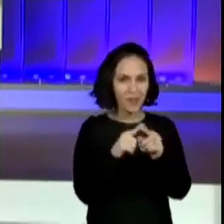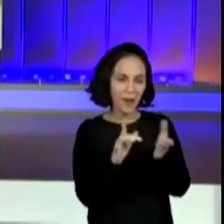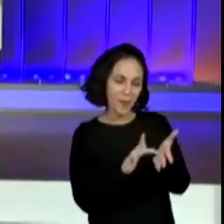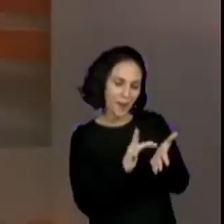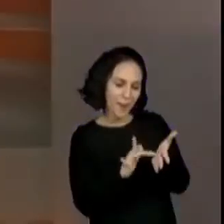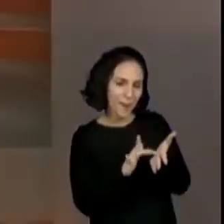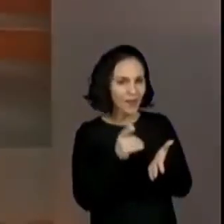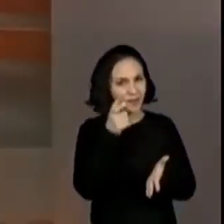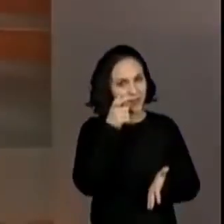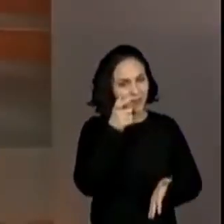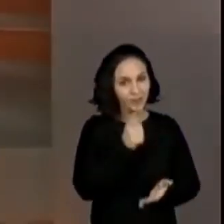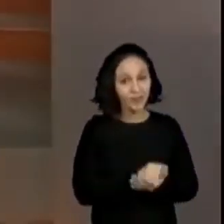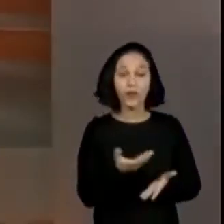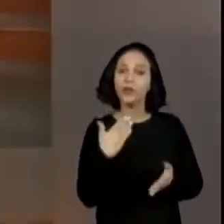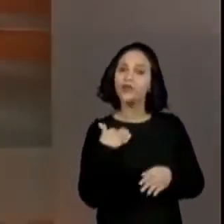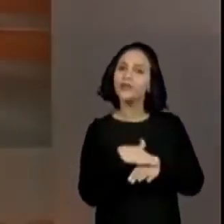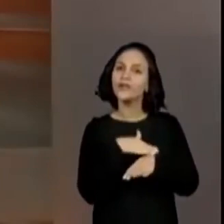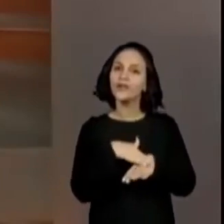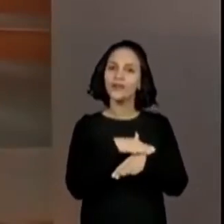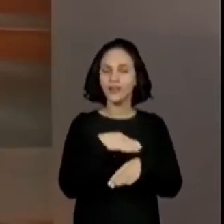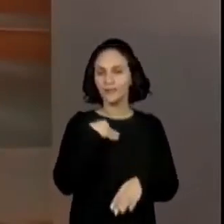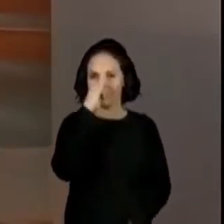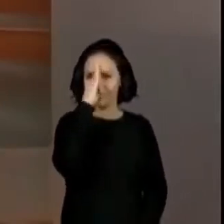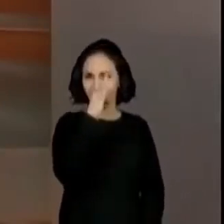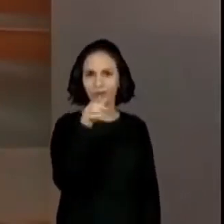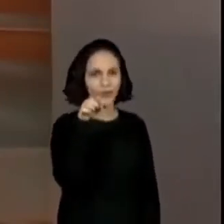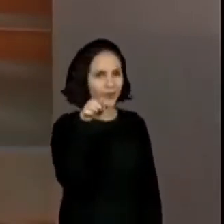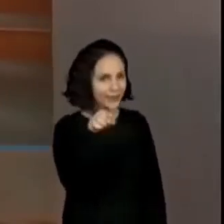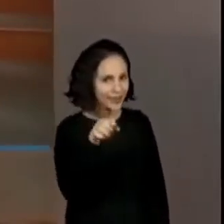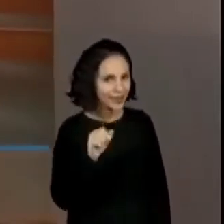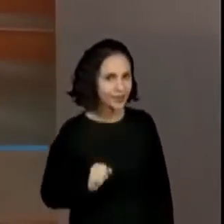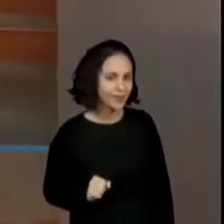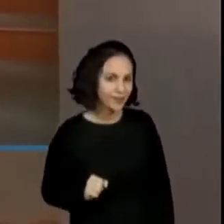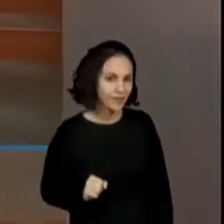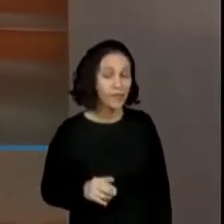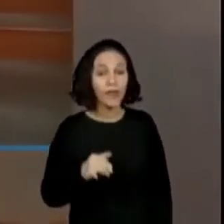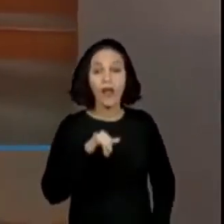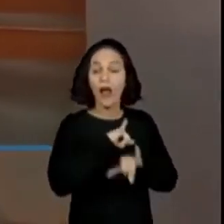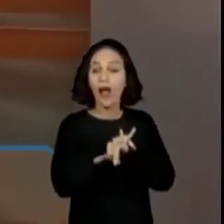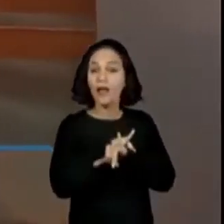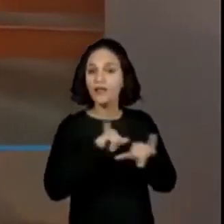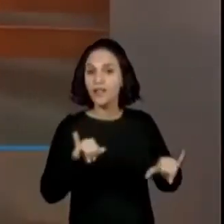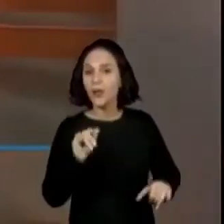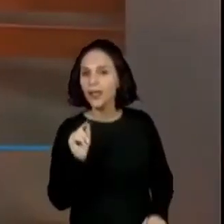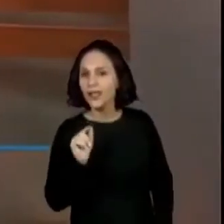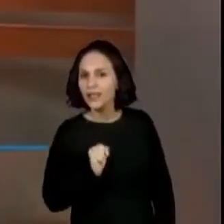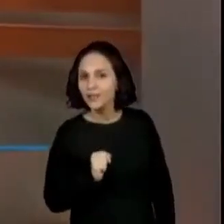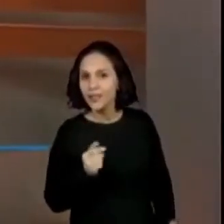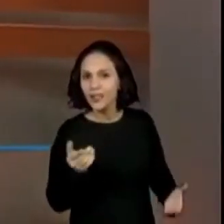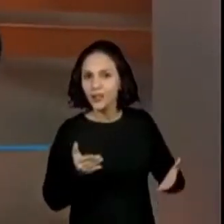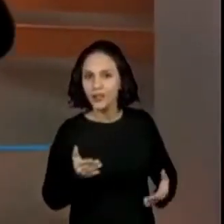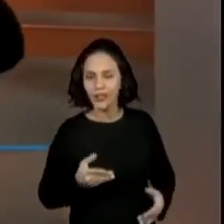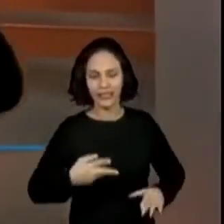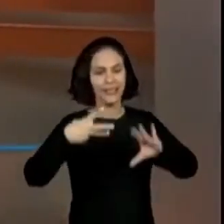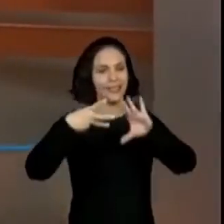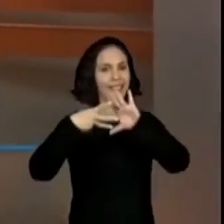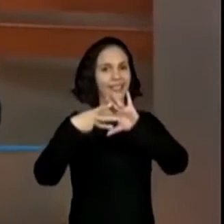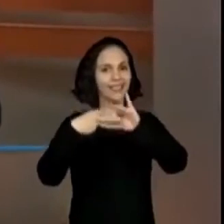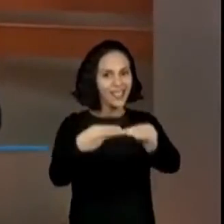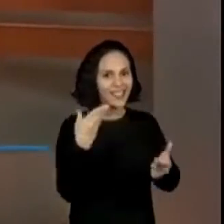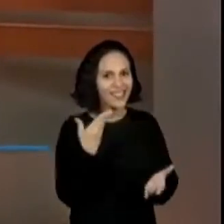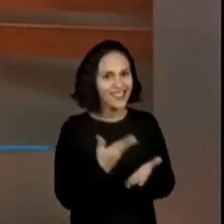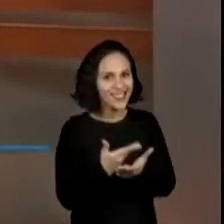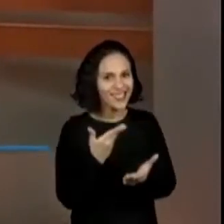E eu já vou aqui ó conversar pertinho de vocês para avisar que teremos três